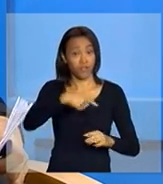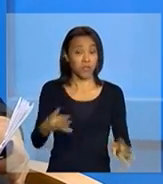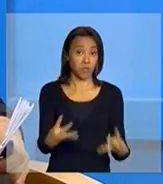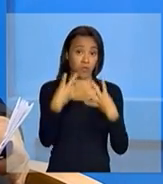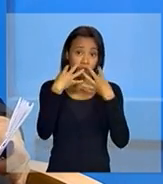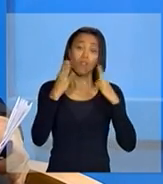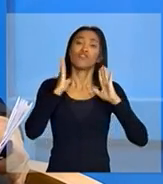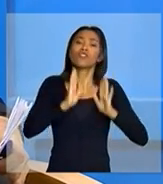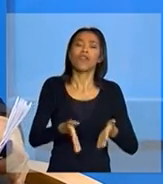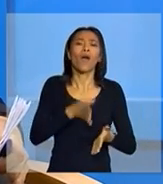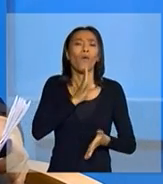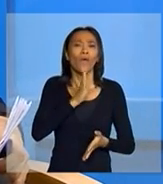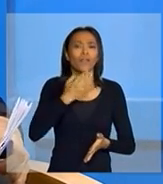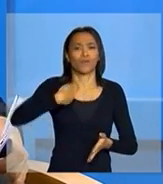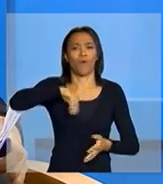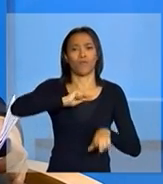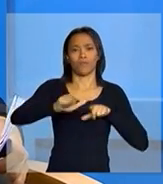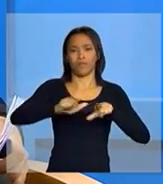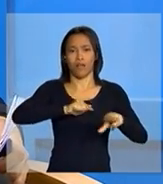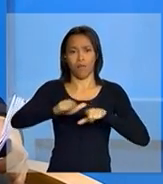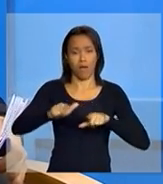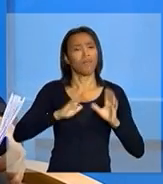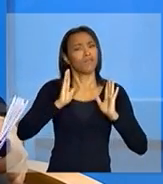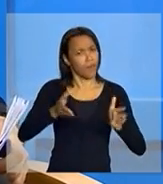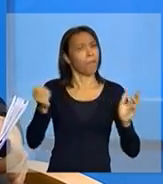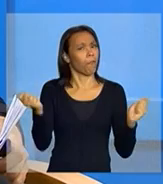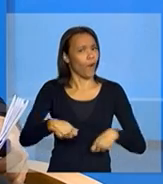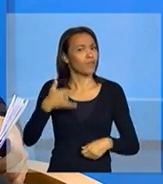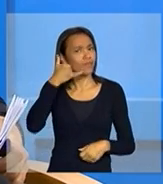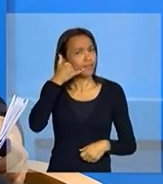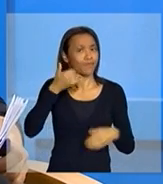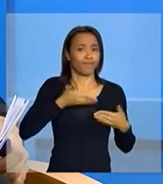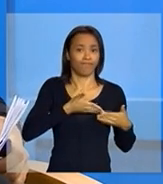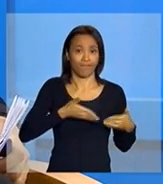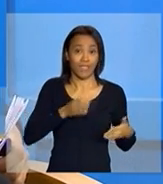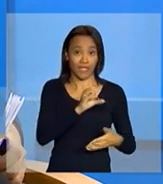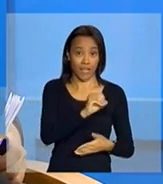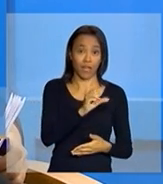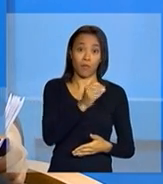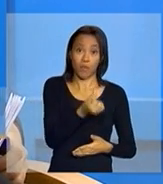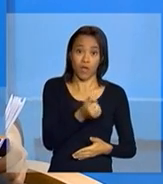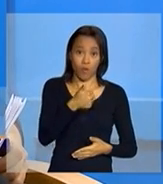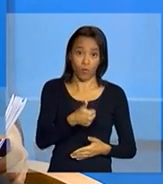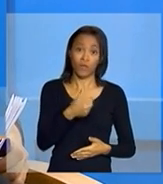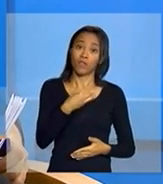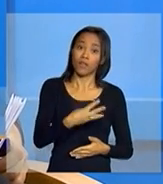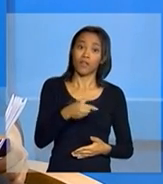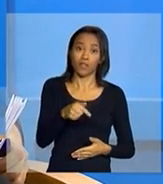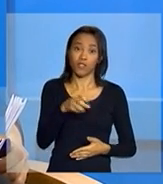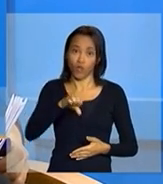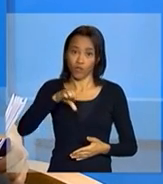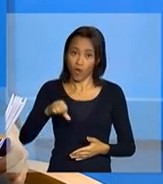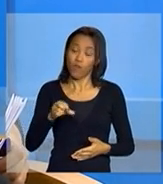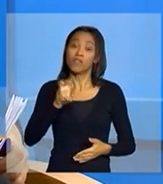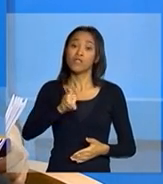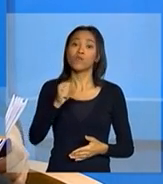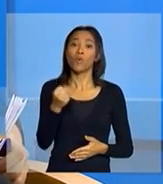conhece o nosso trabalho e já sabe que pode ligar 0 operadora 61 3799